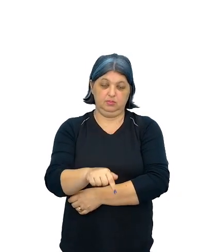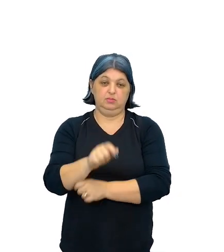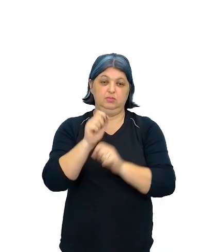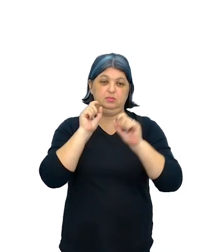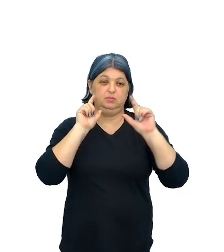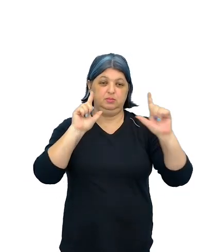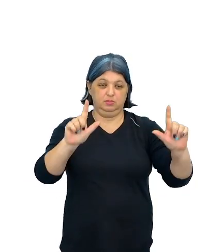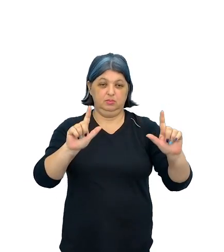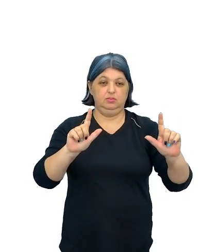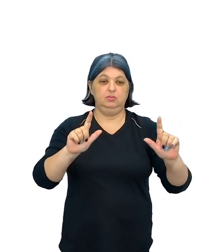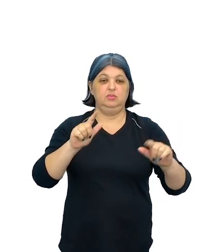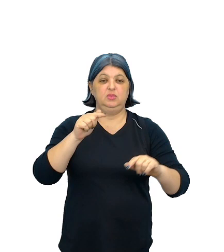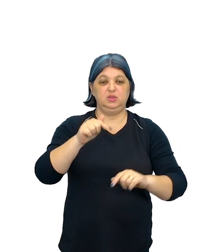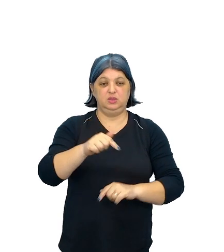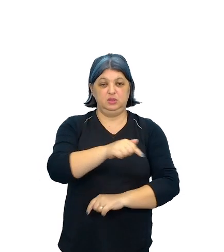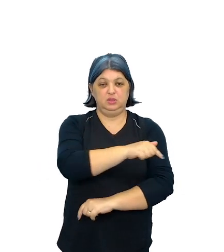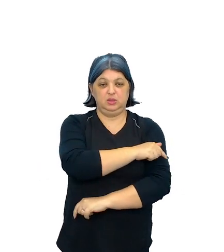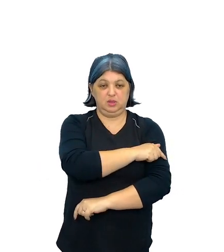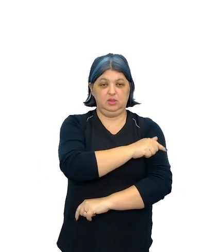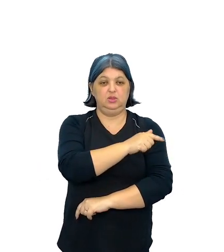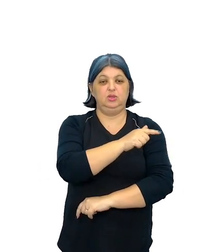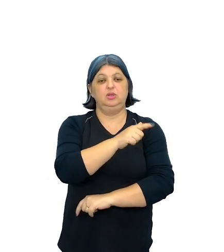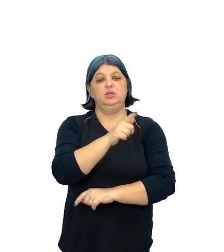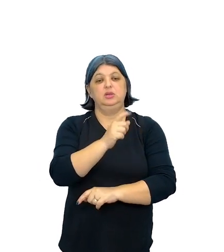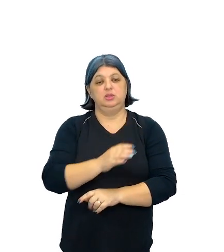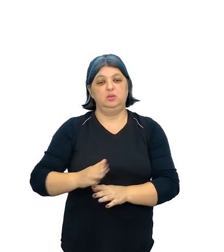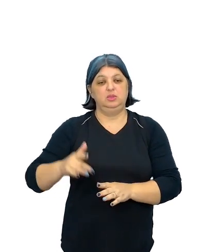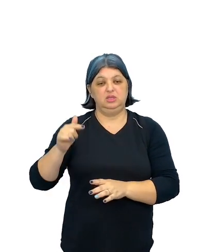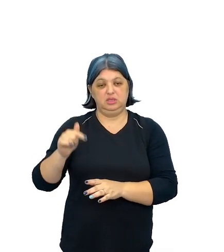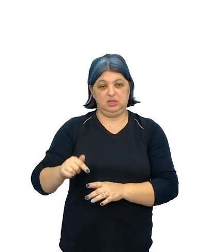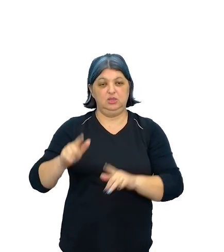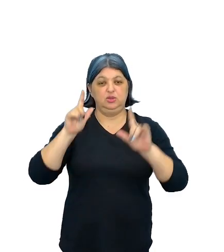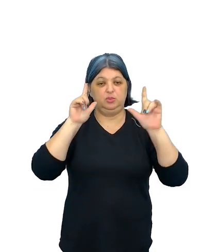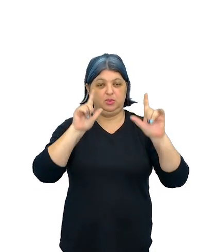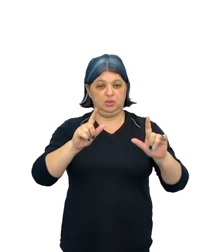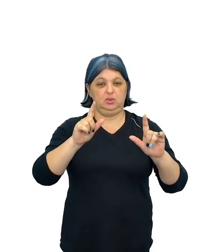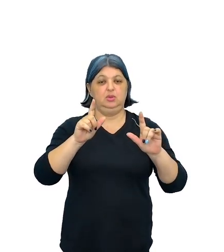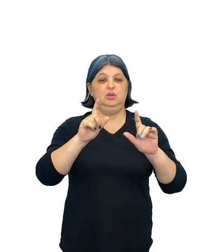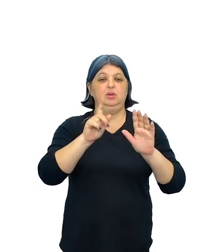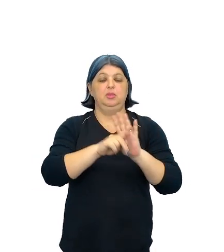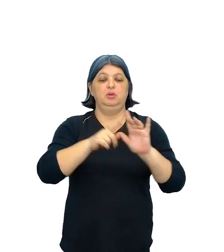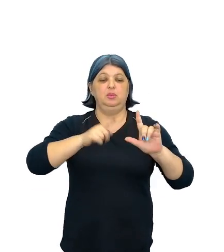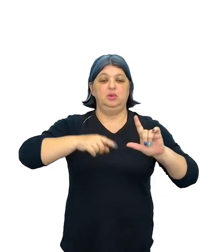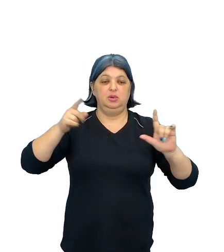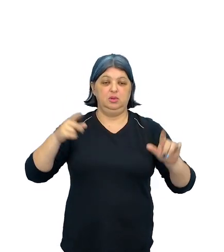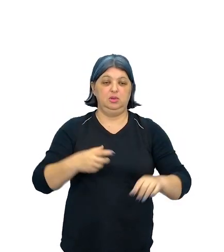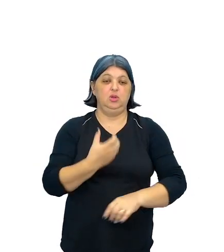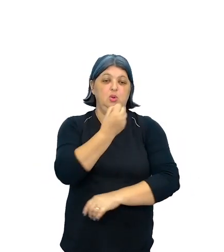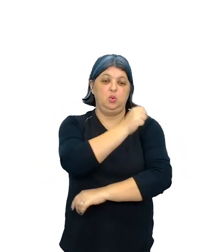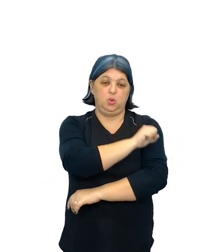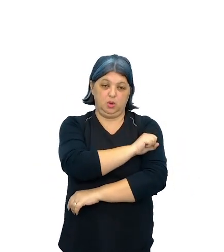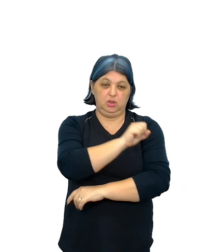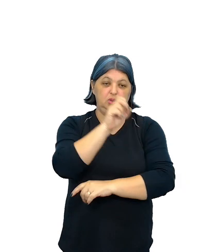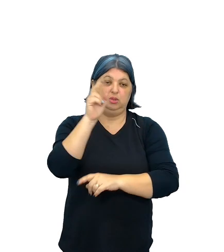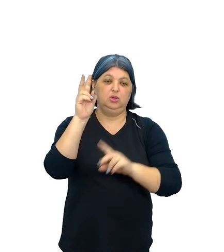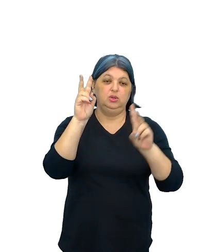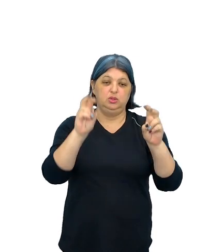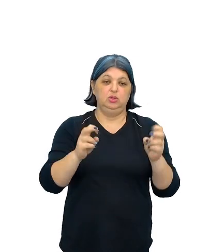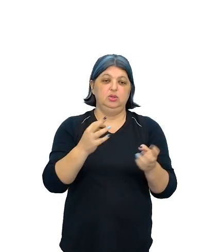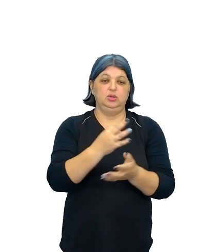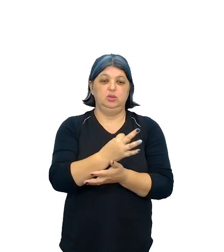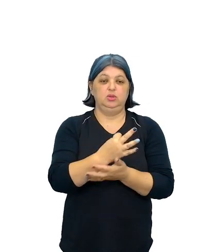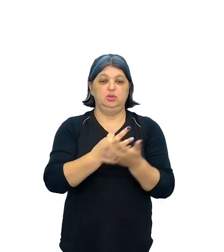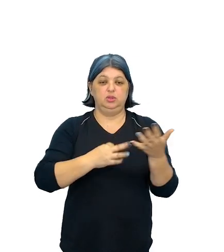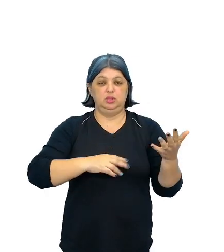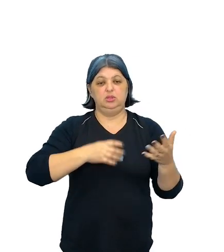cartaz, sétimo ano, sequência 7, painel, cartaz infográfico, oitavo ano, títulos de texto argumentativos, e